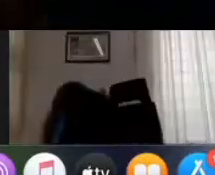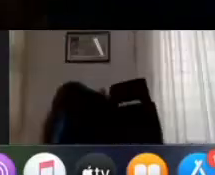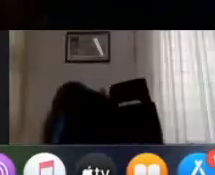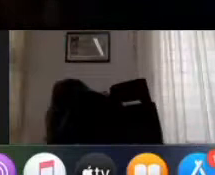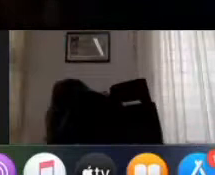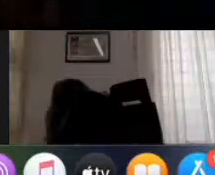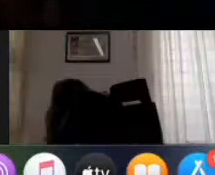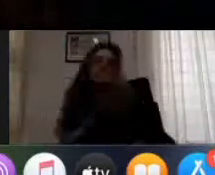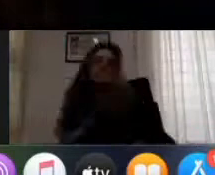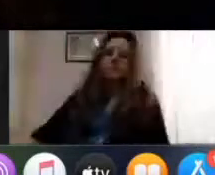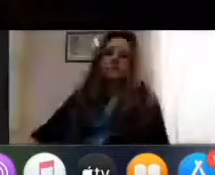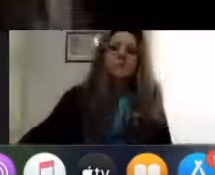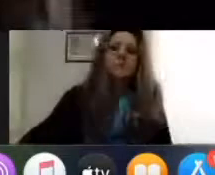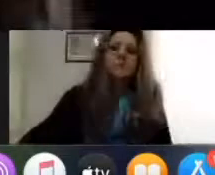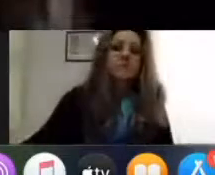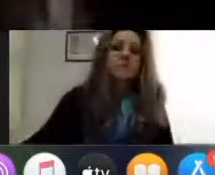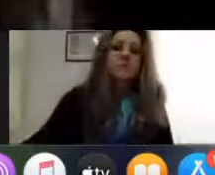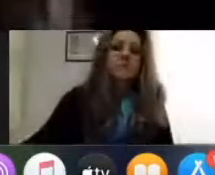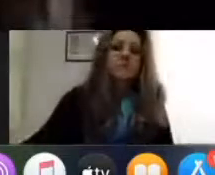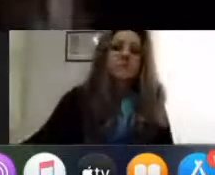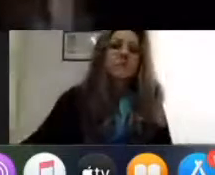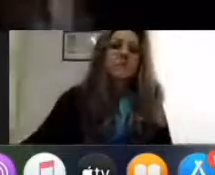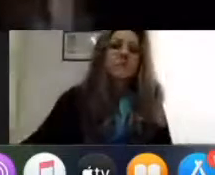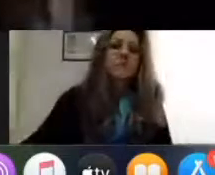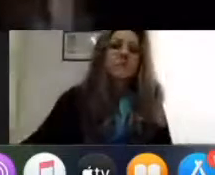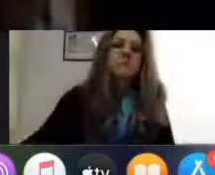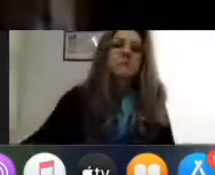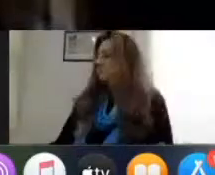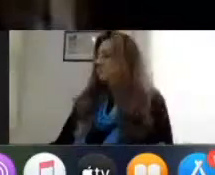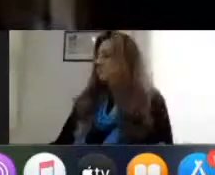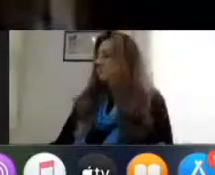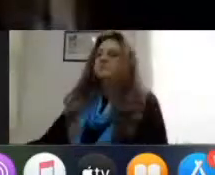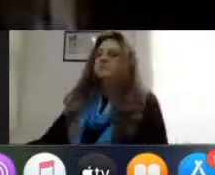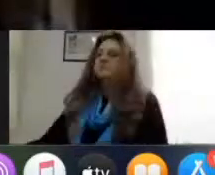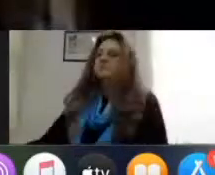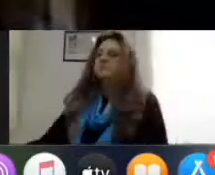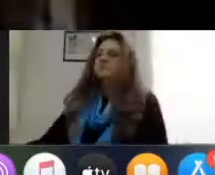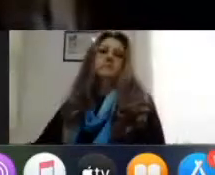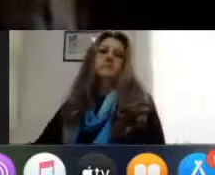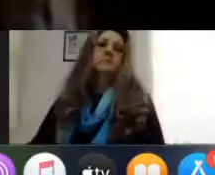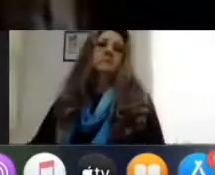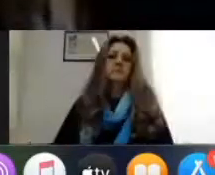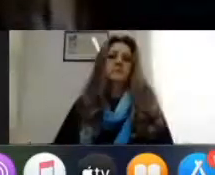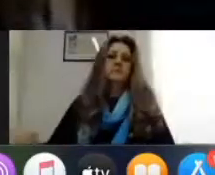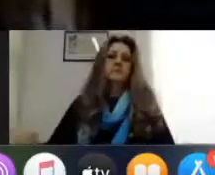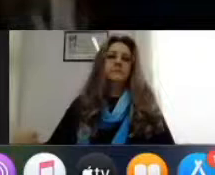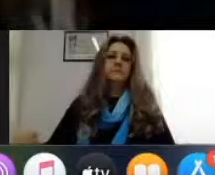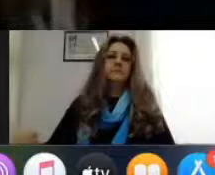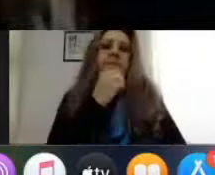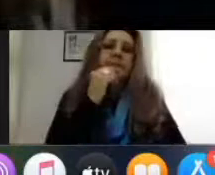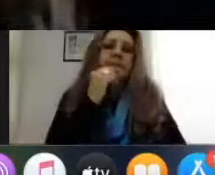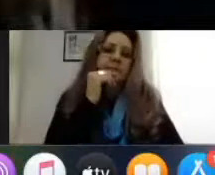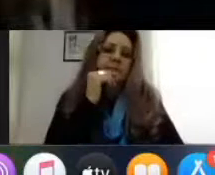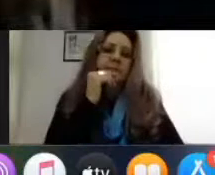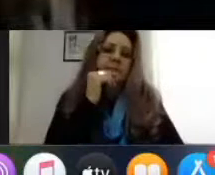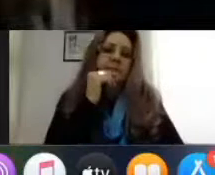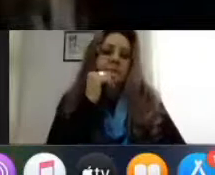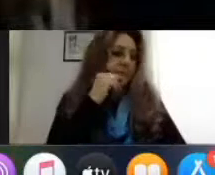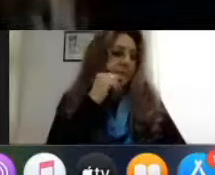ser vivo, para ele poder viver, ele precisa ser parasita, isto é, ele precisa